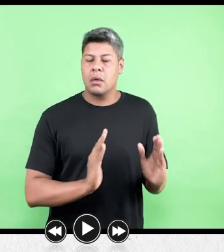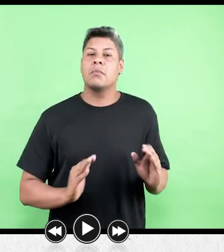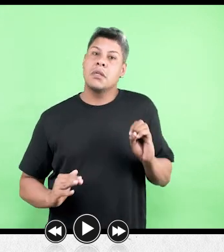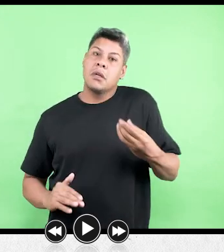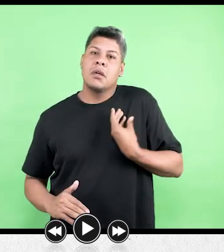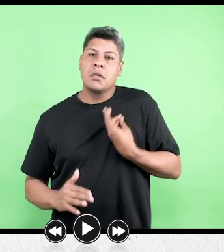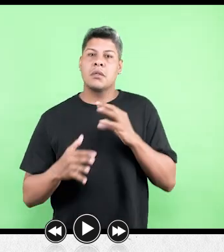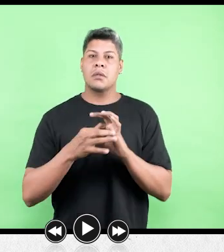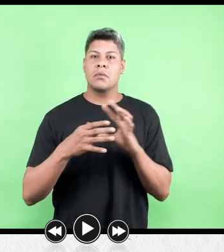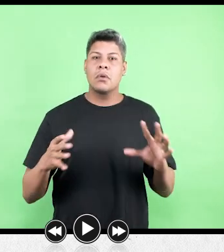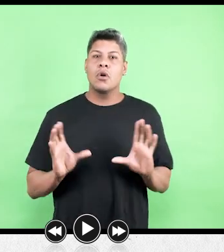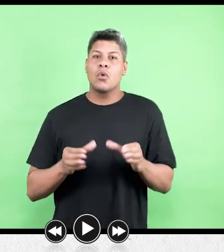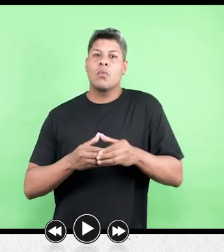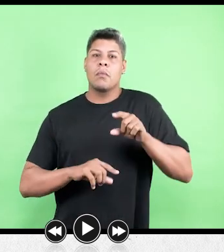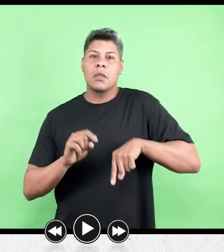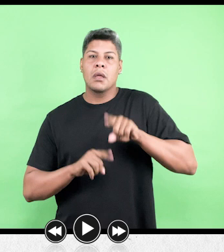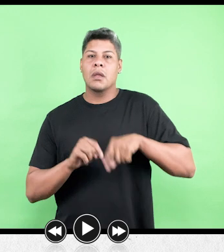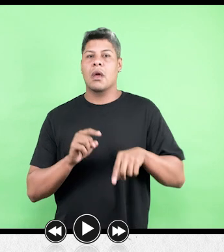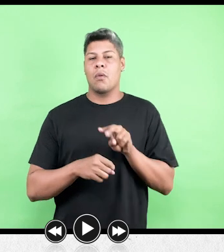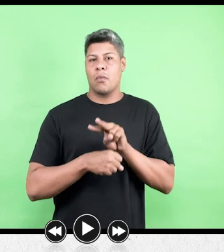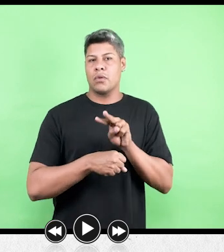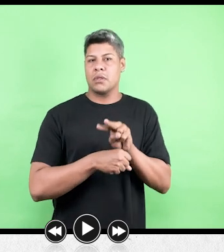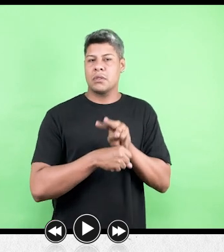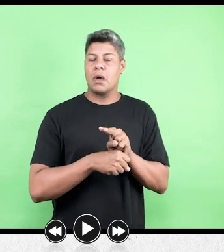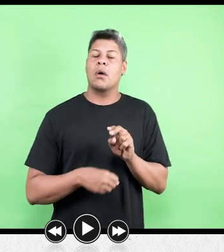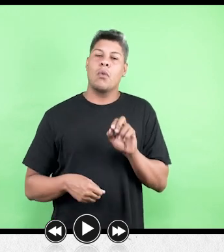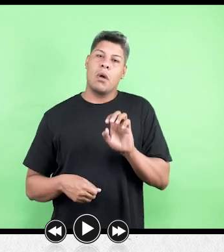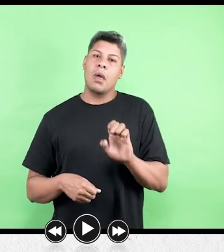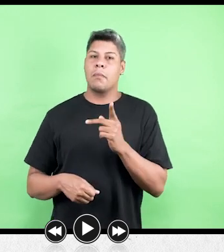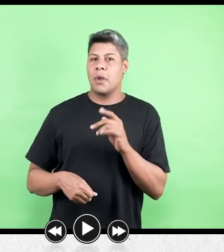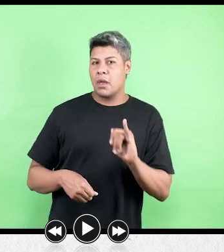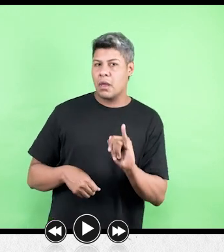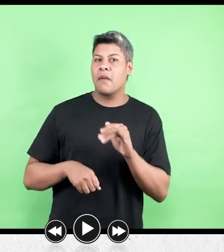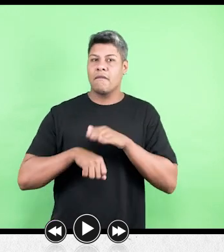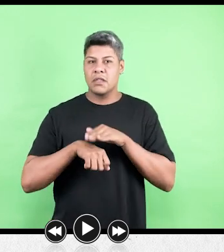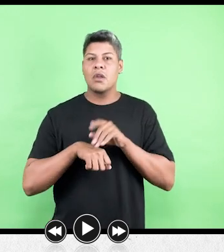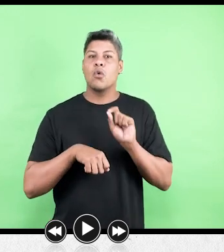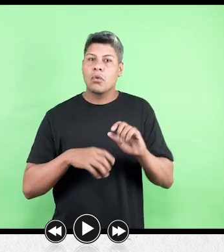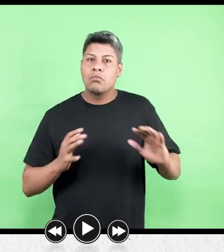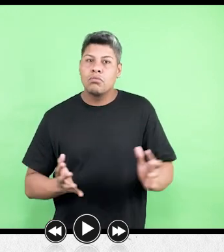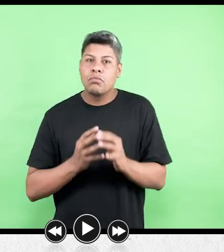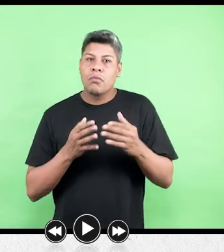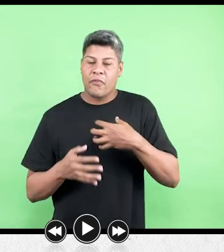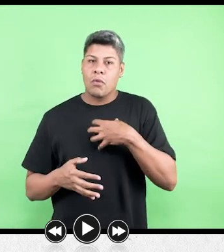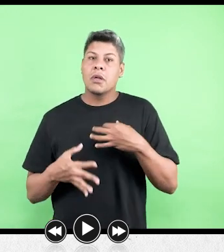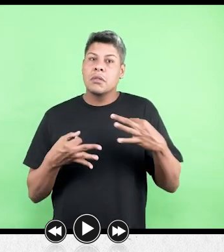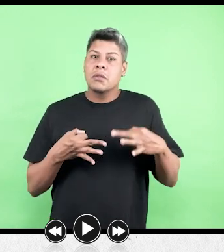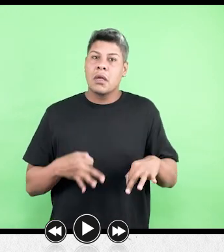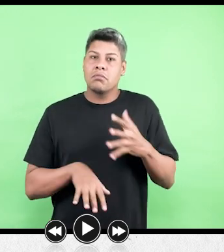a disponibilização para as equipes de equipamentos de proteção individual para poder realizar o tratamento, para poder fazer essa operação de forma adequada.